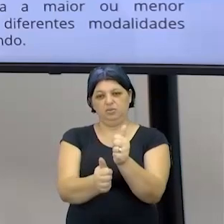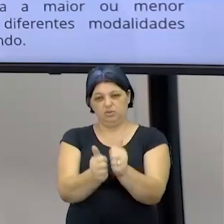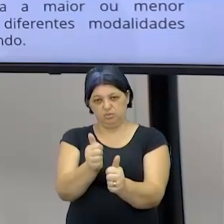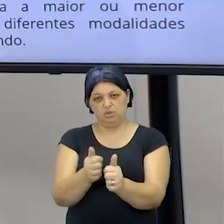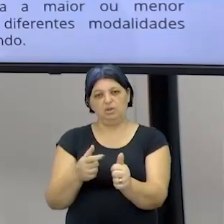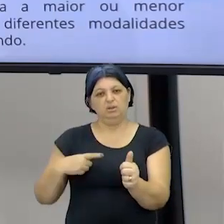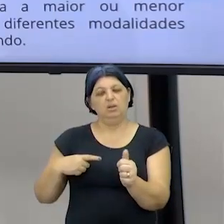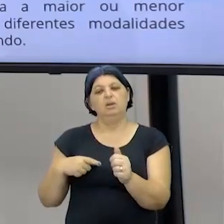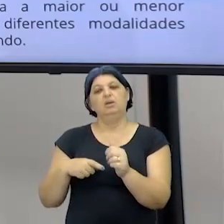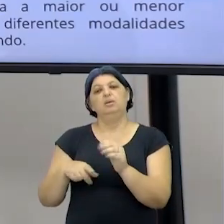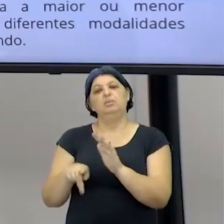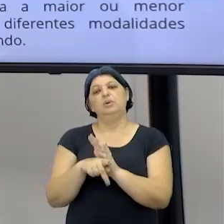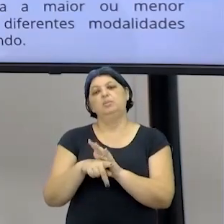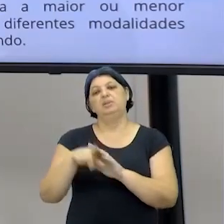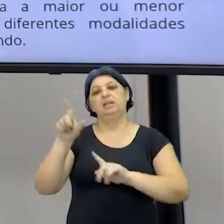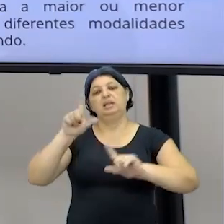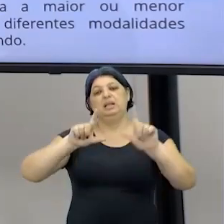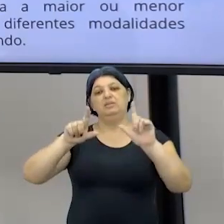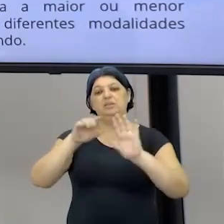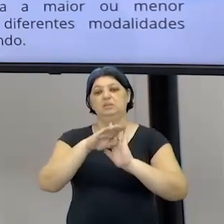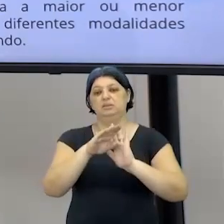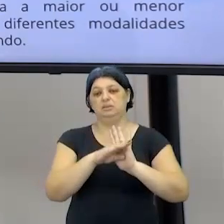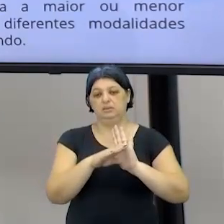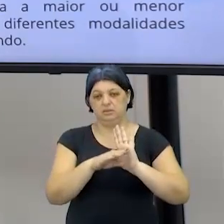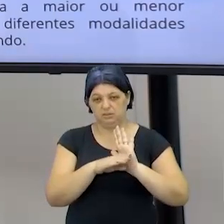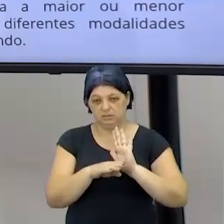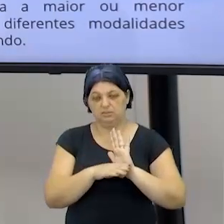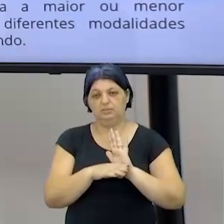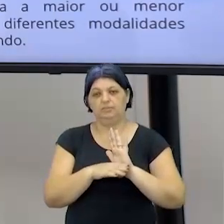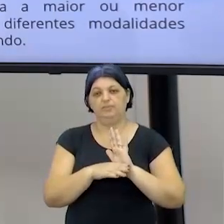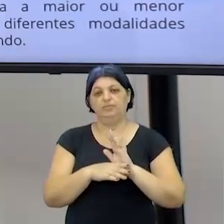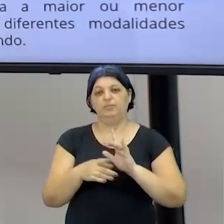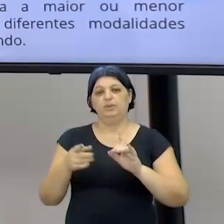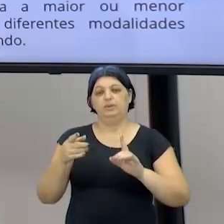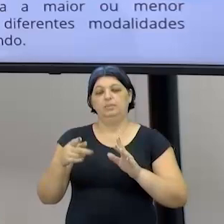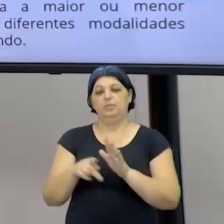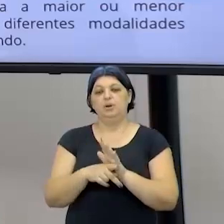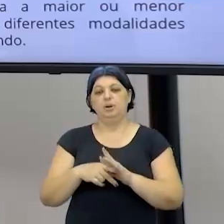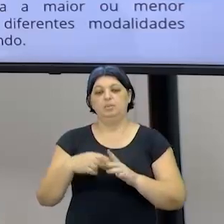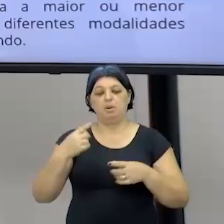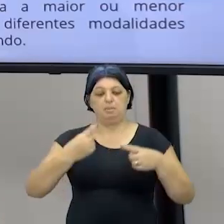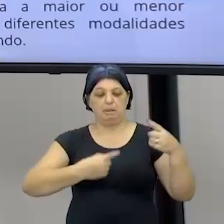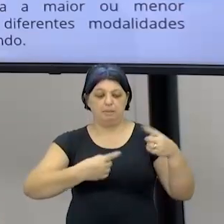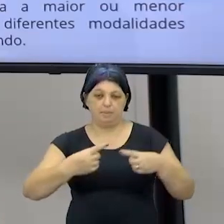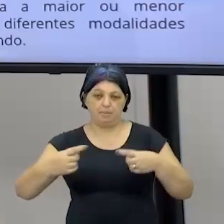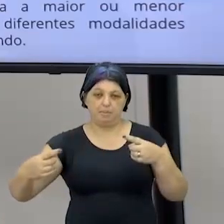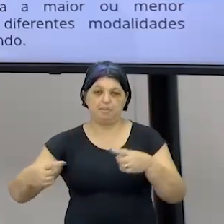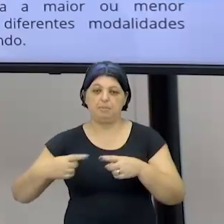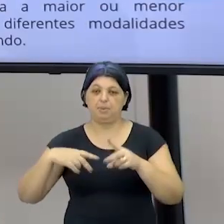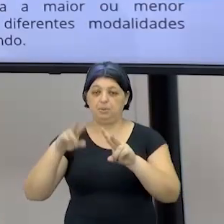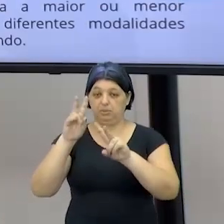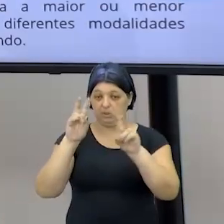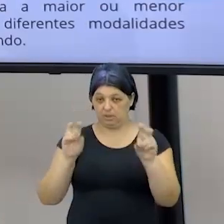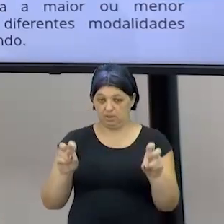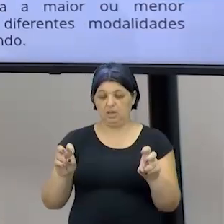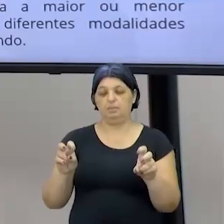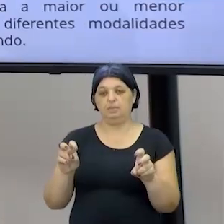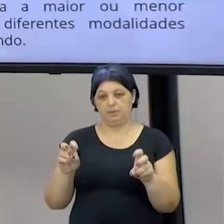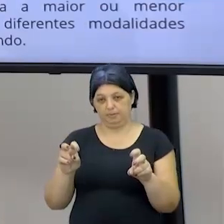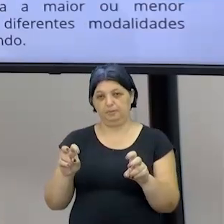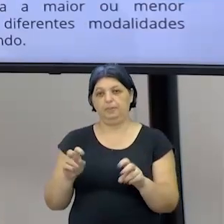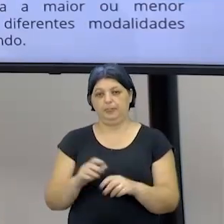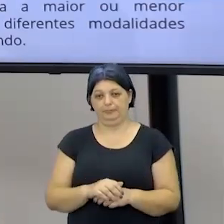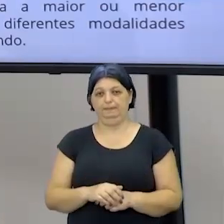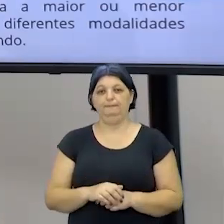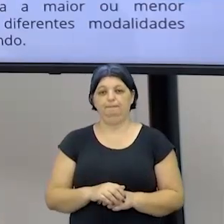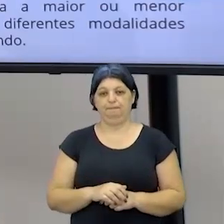programas que a discussão do acontecido, às vezes eles escolhem uma